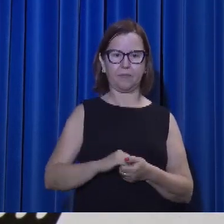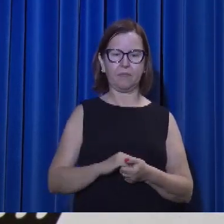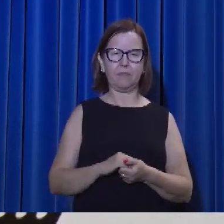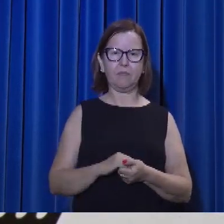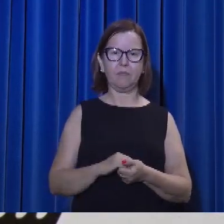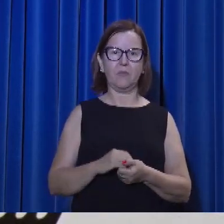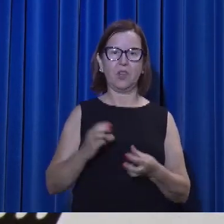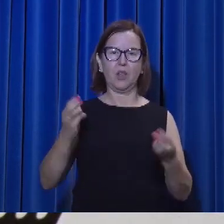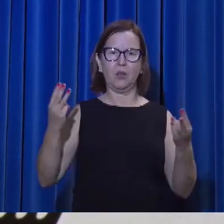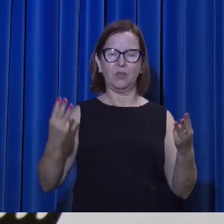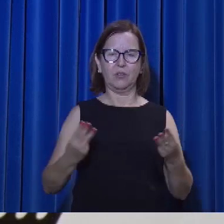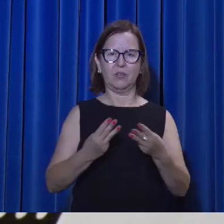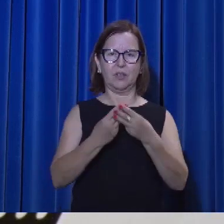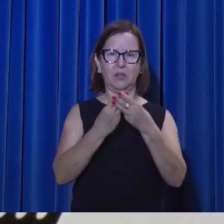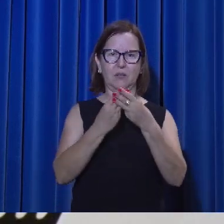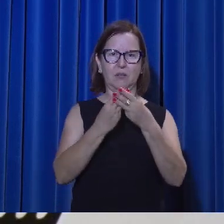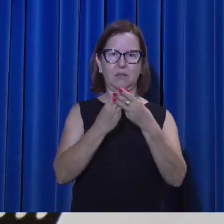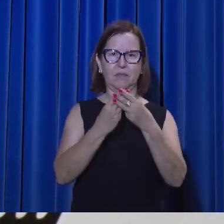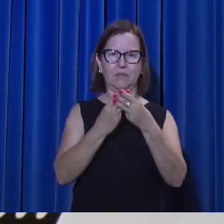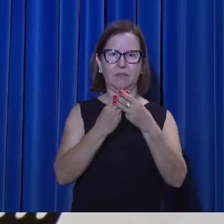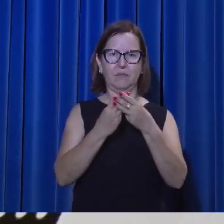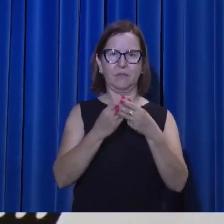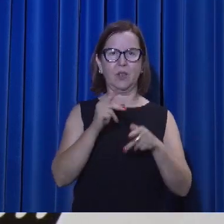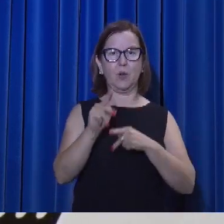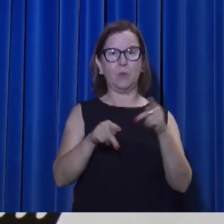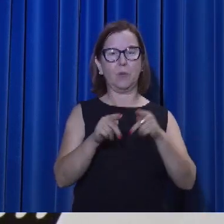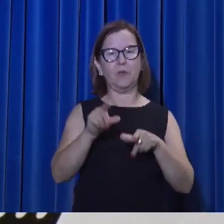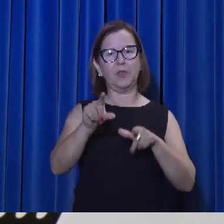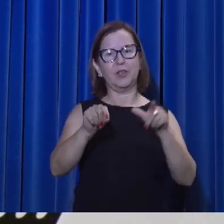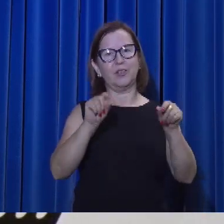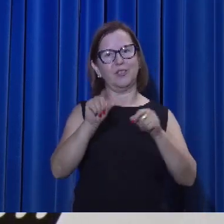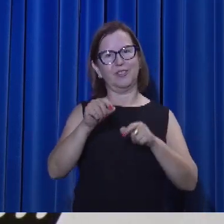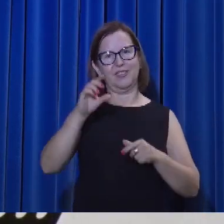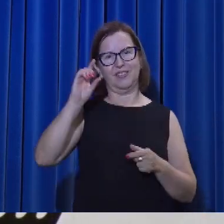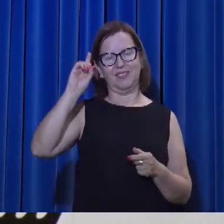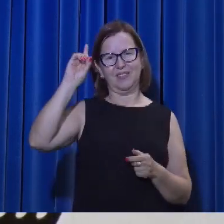Os judeus era o povo escolhido de Deus.